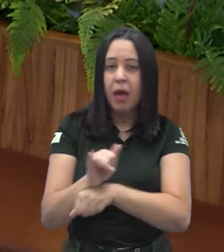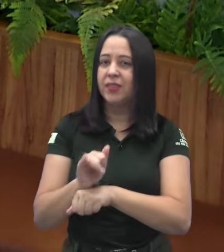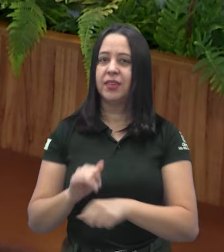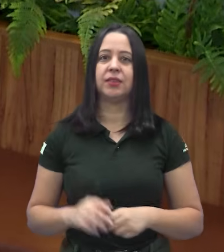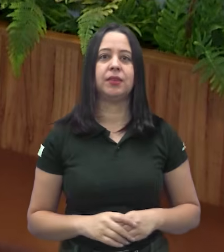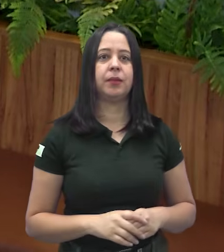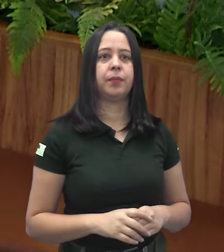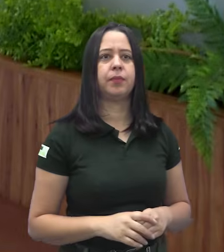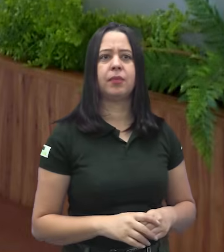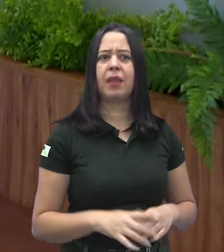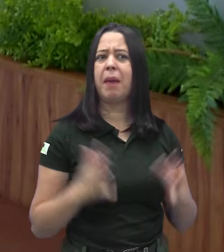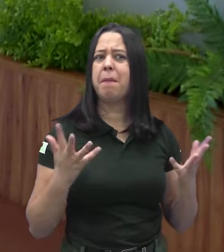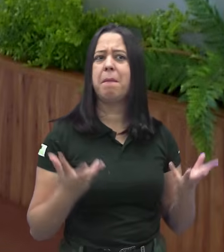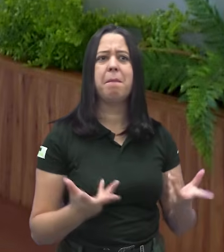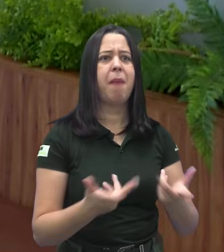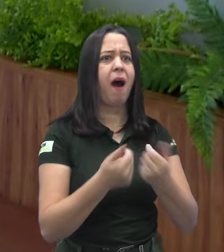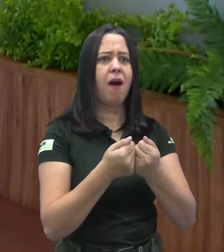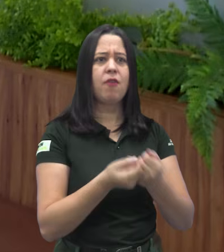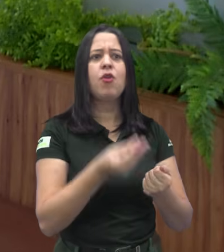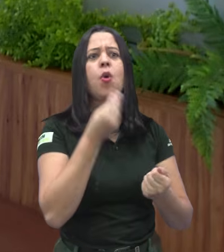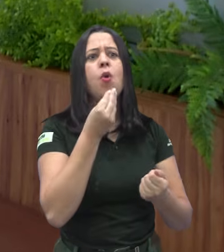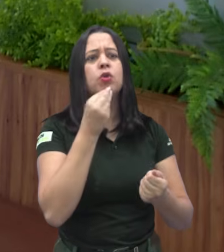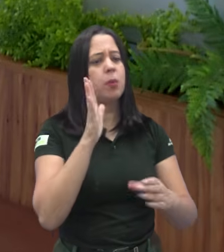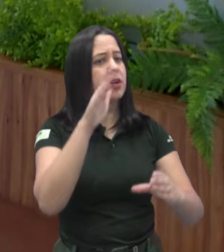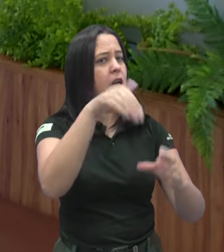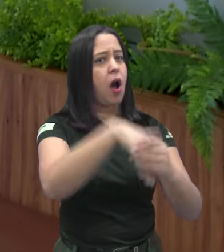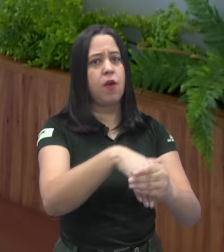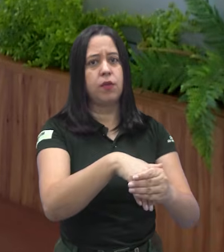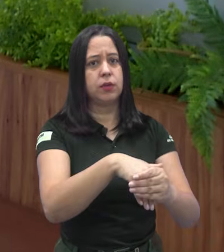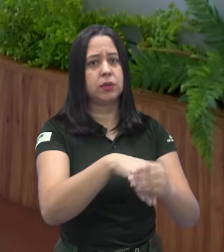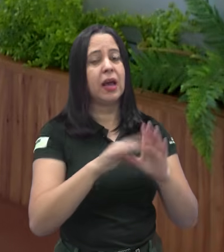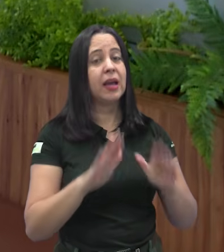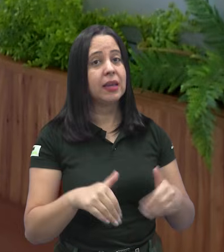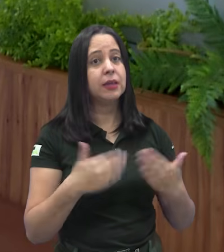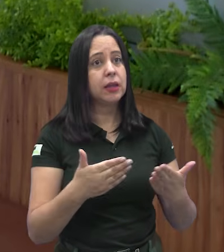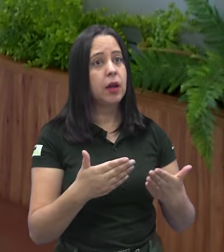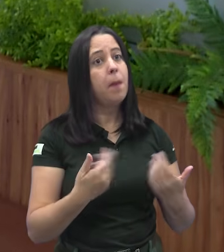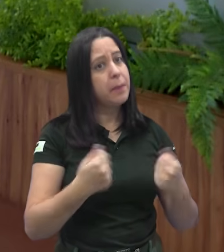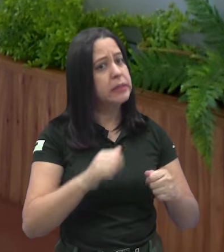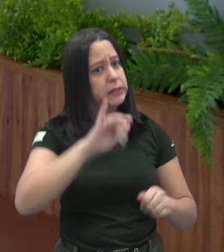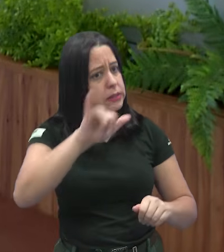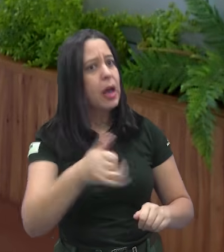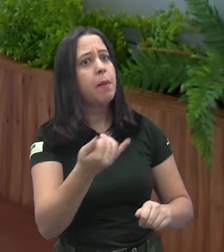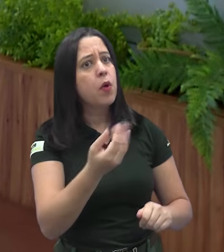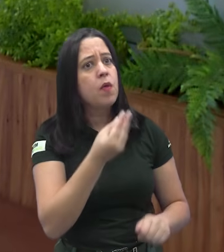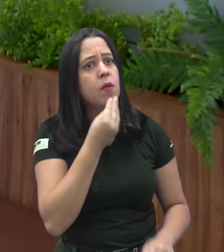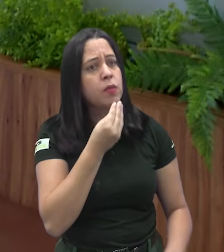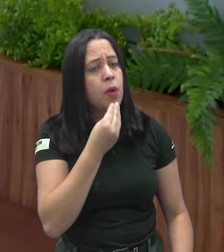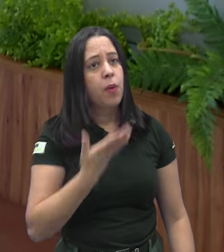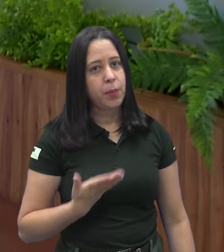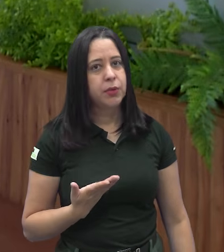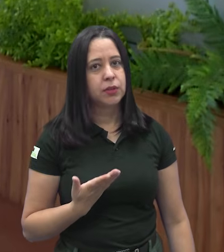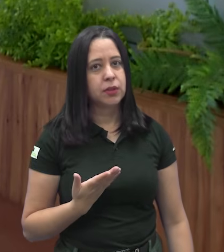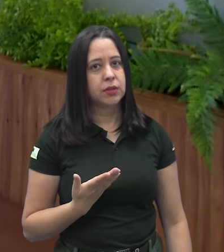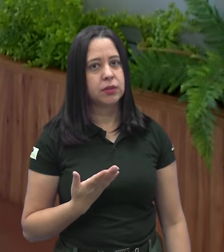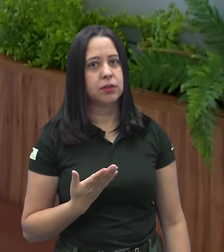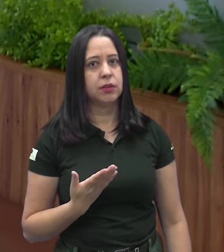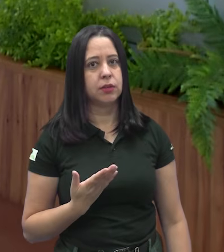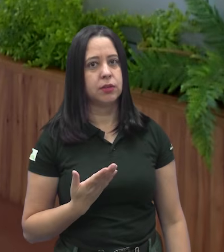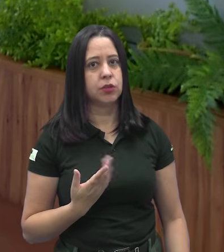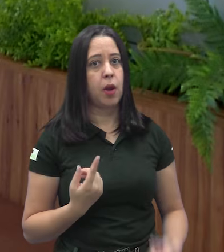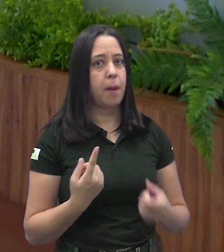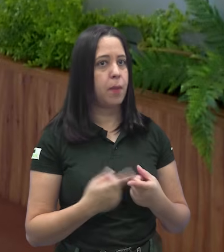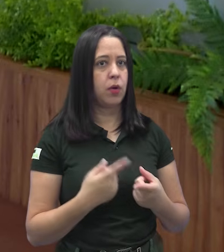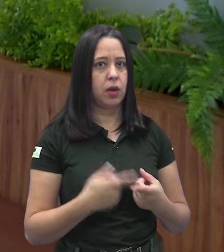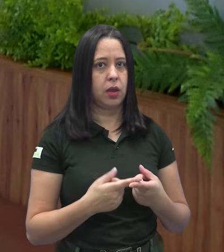de votar. Eu acho um privilégio poder votar. Então, devemos aproveitar, já que,